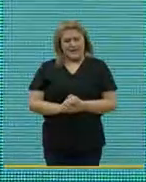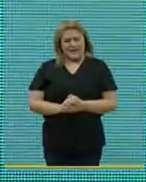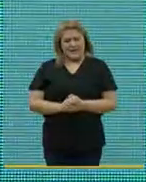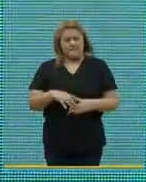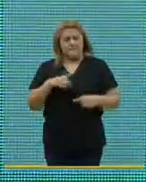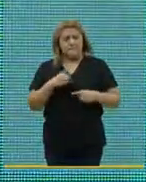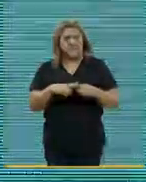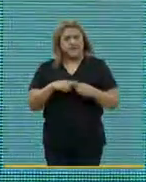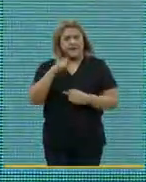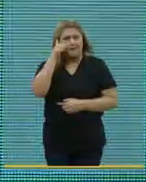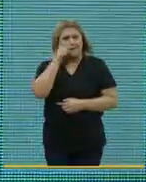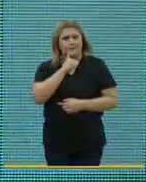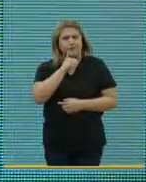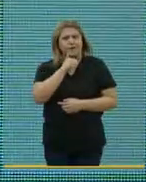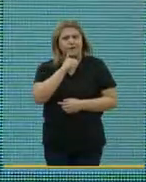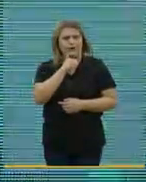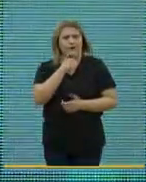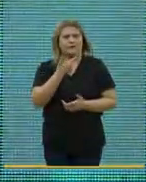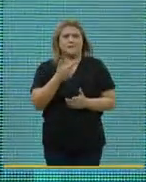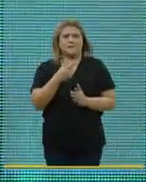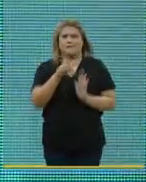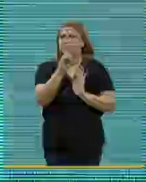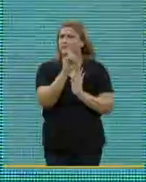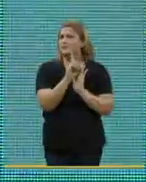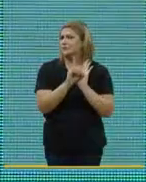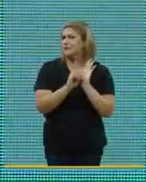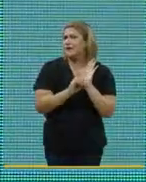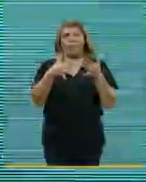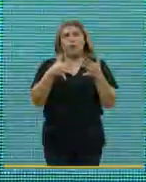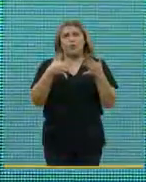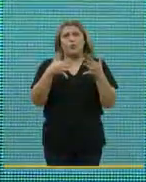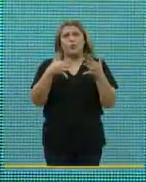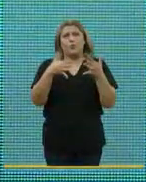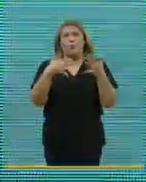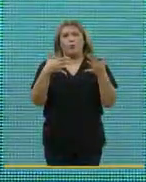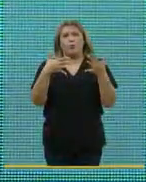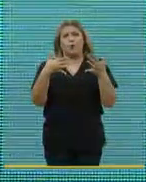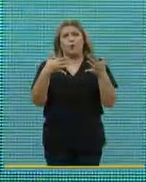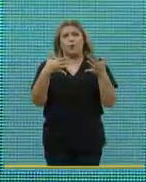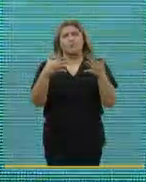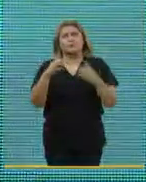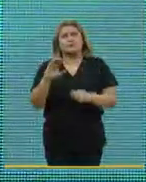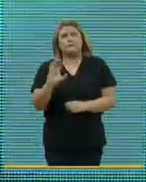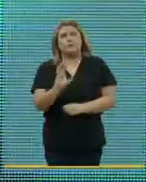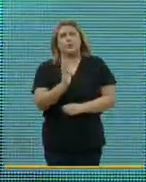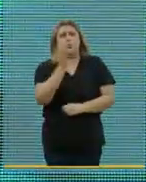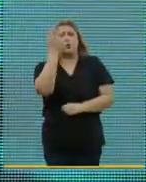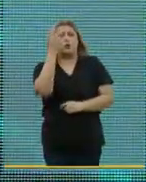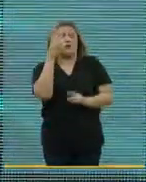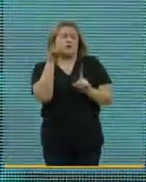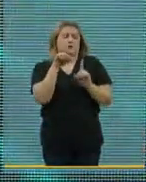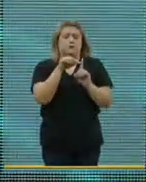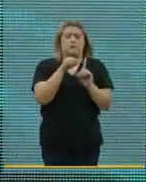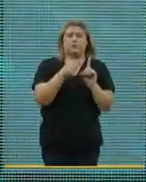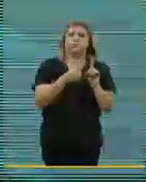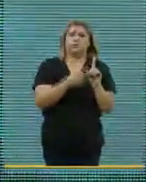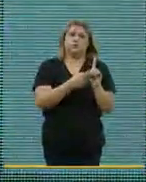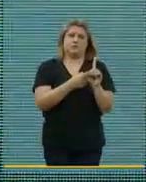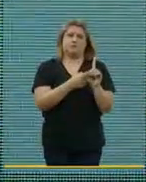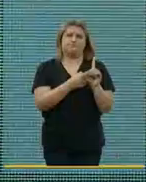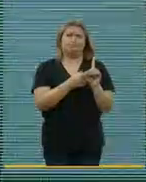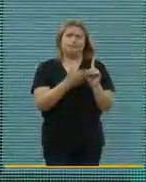deve ter o direito de incisões em que se justifique